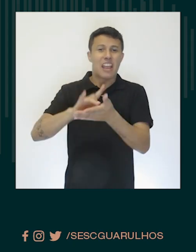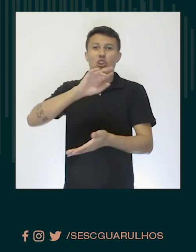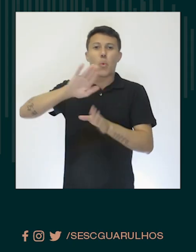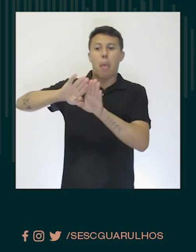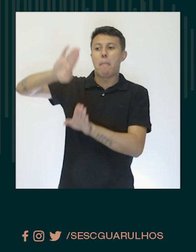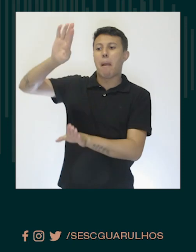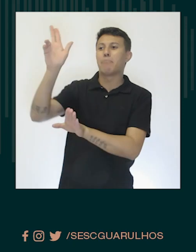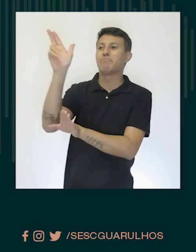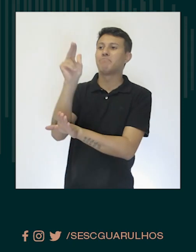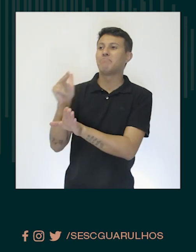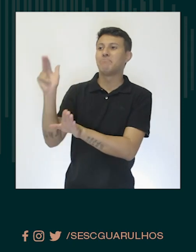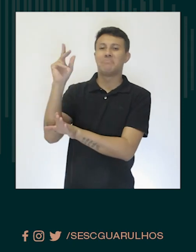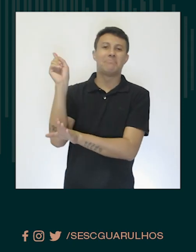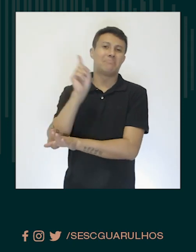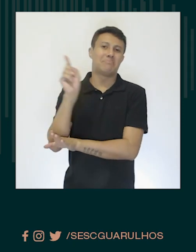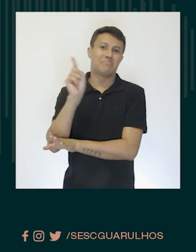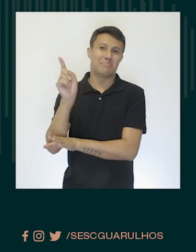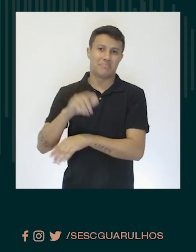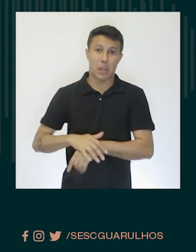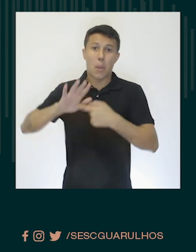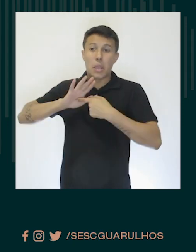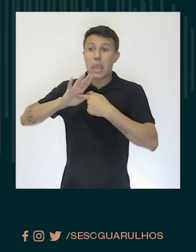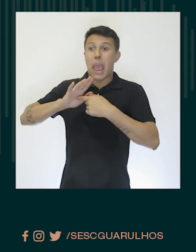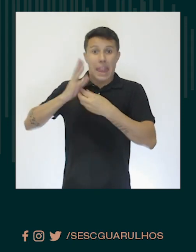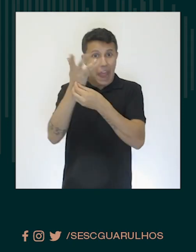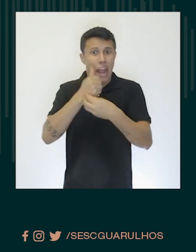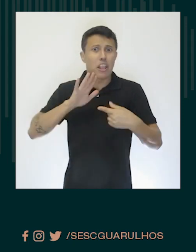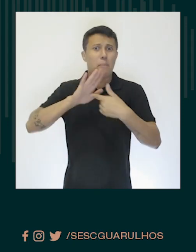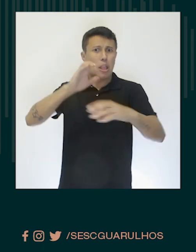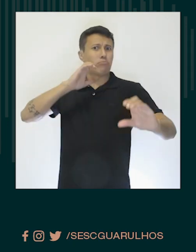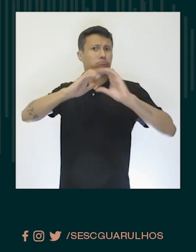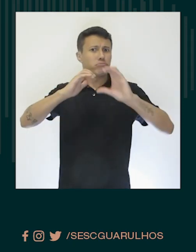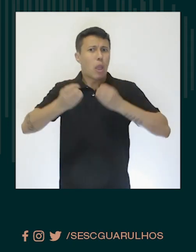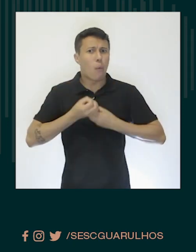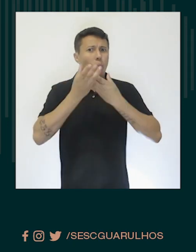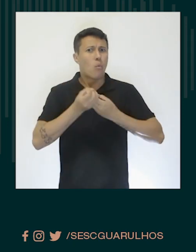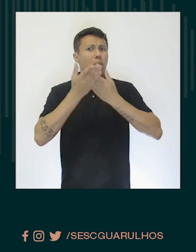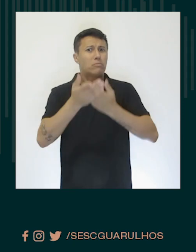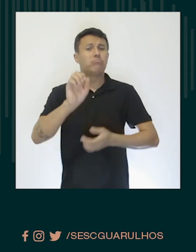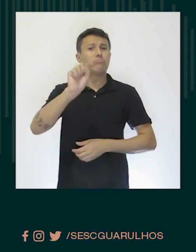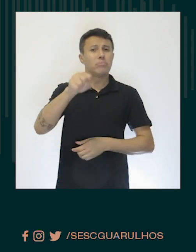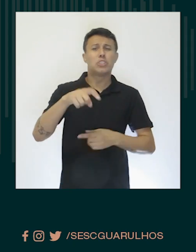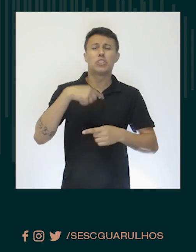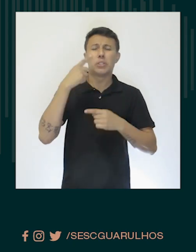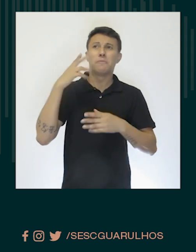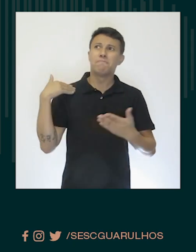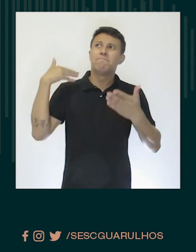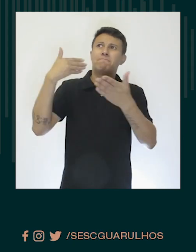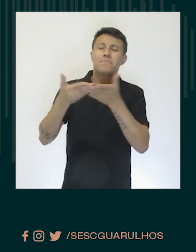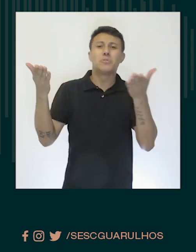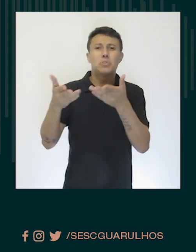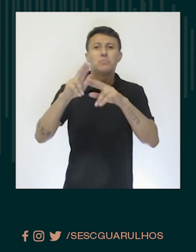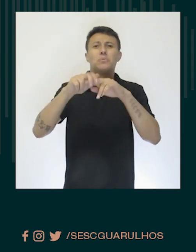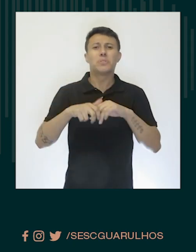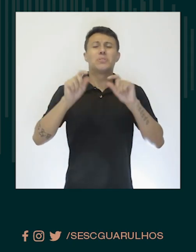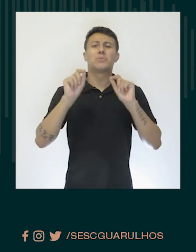parede. Faça arte que seja relevante, que comunique algo. E o louco é que, passado esse tempo, a gente olha hoje, a